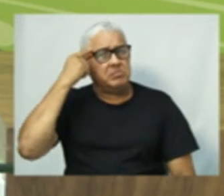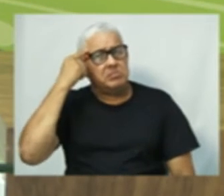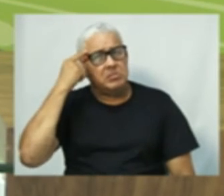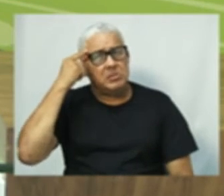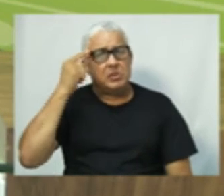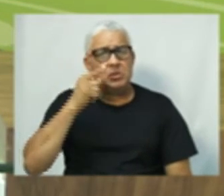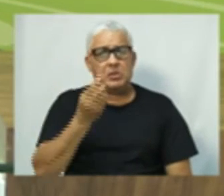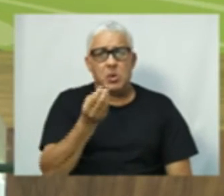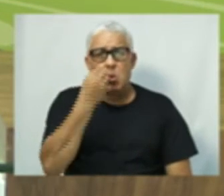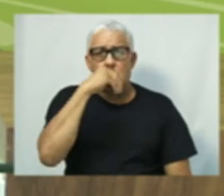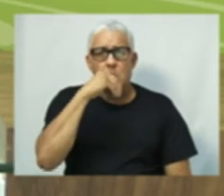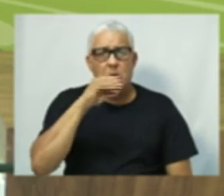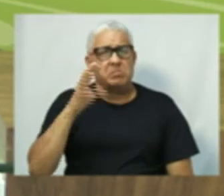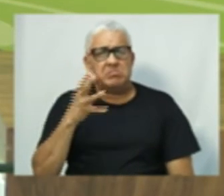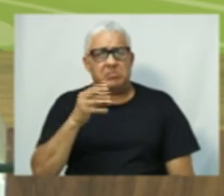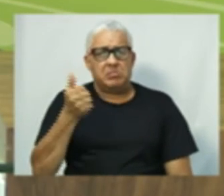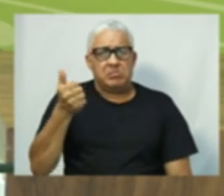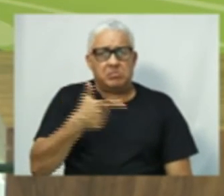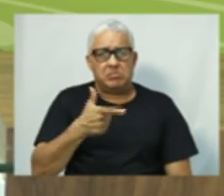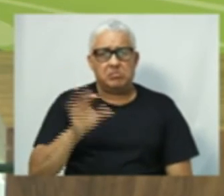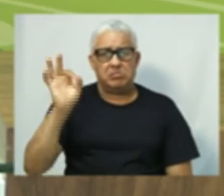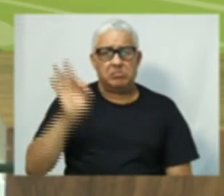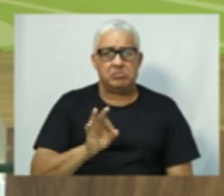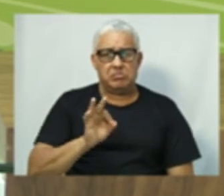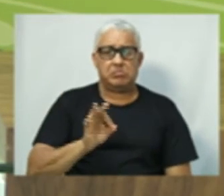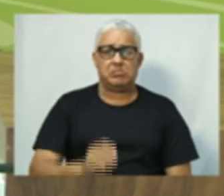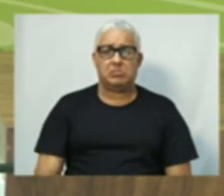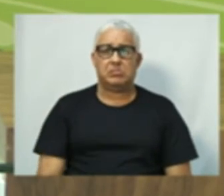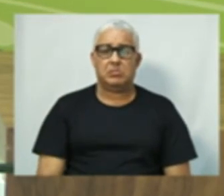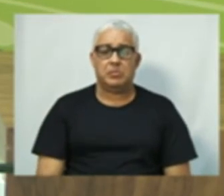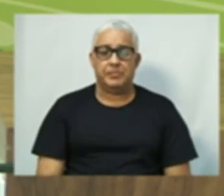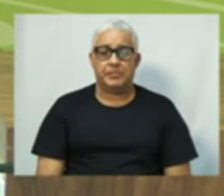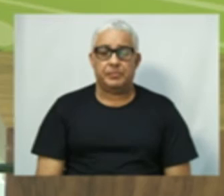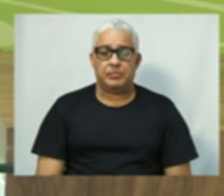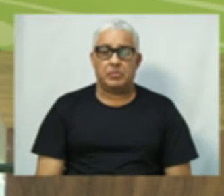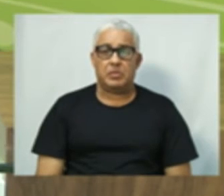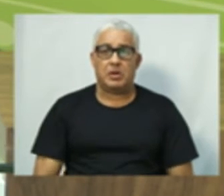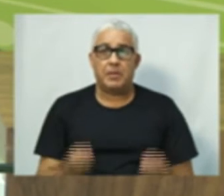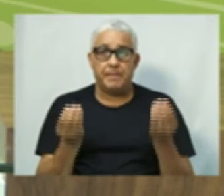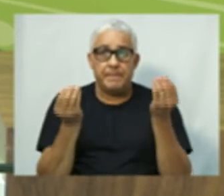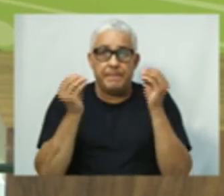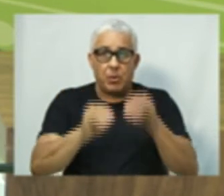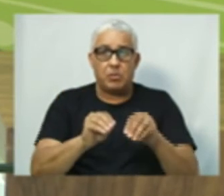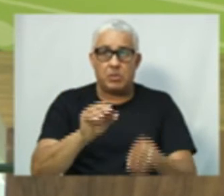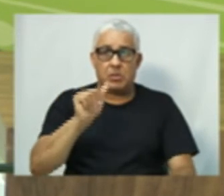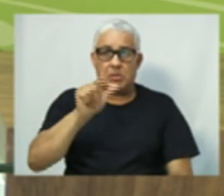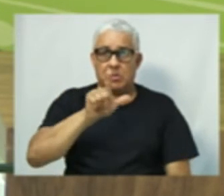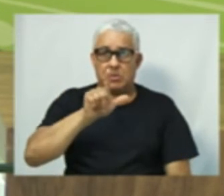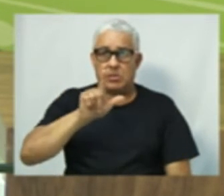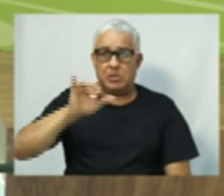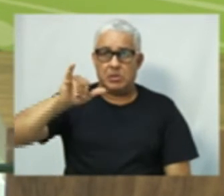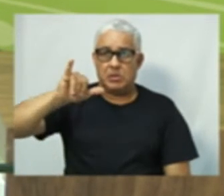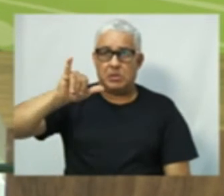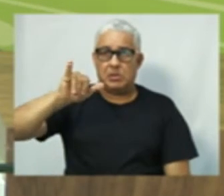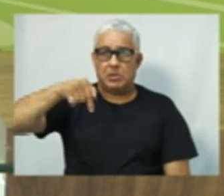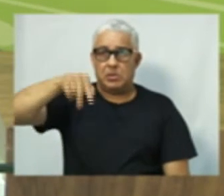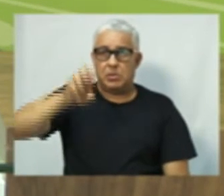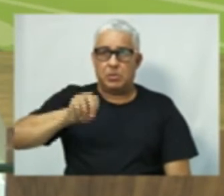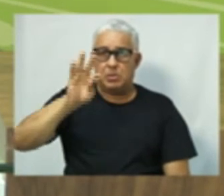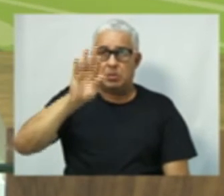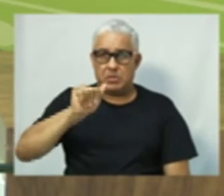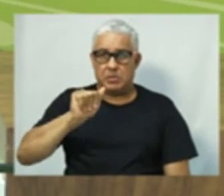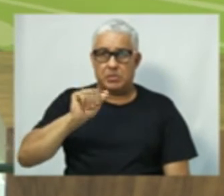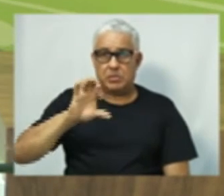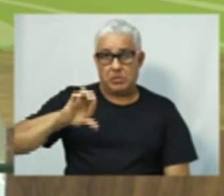de 12%. Em cima desse lucro, vai aplicar o quê? Uma alíquota de 9%